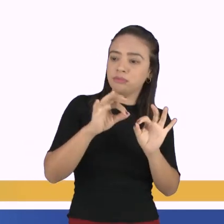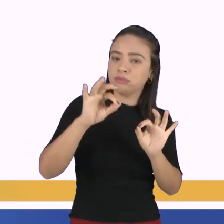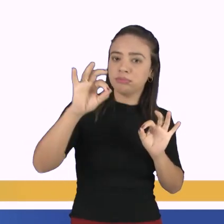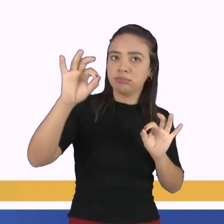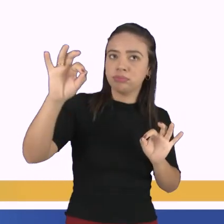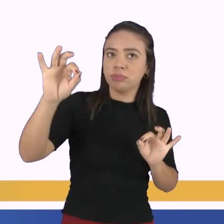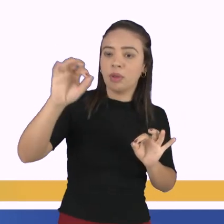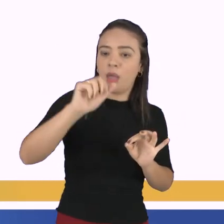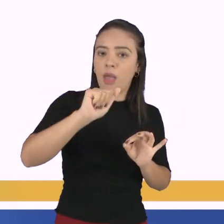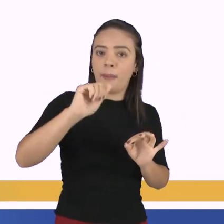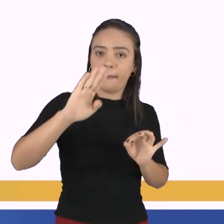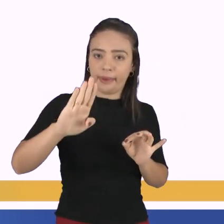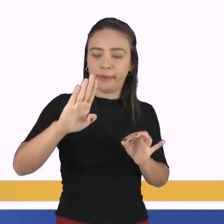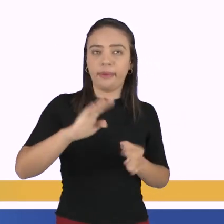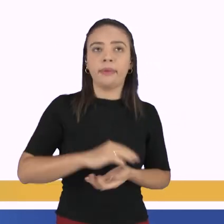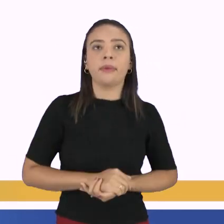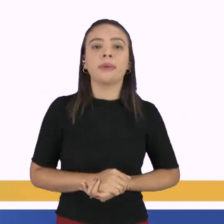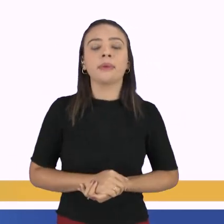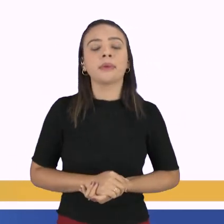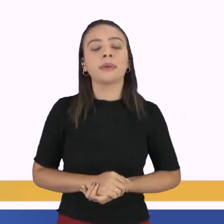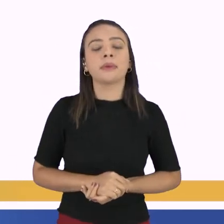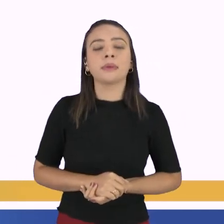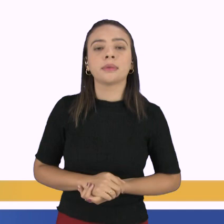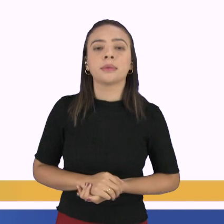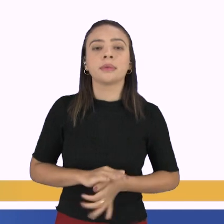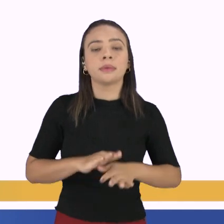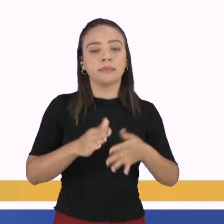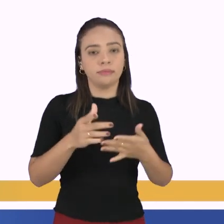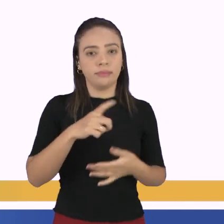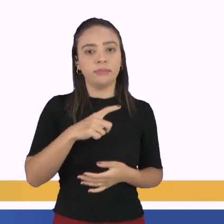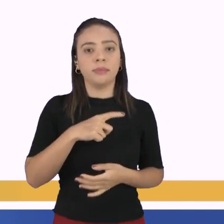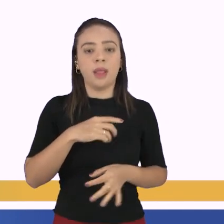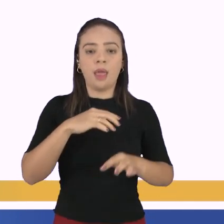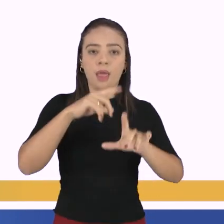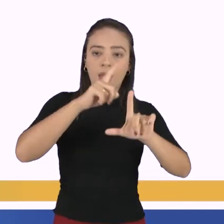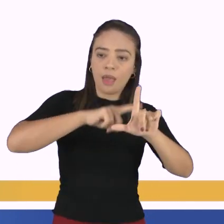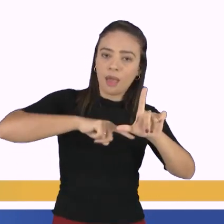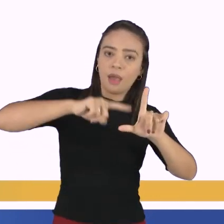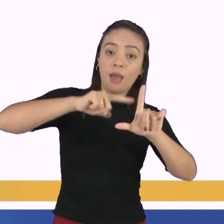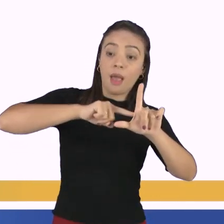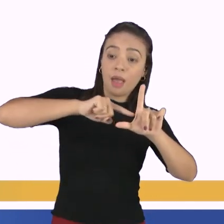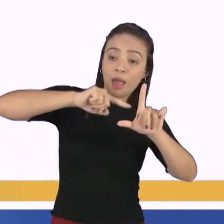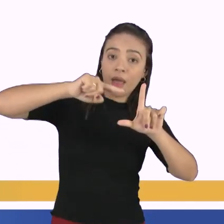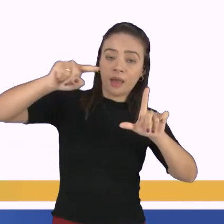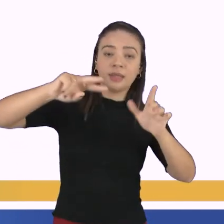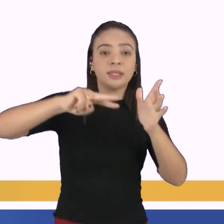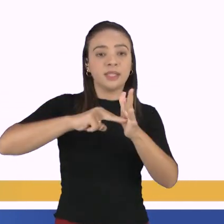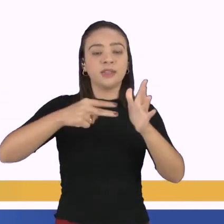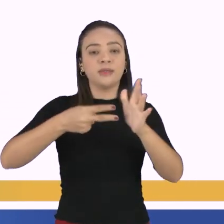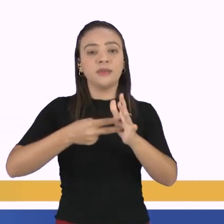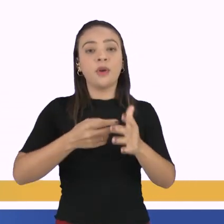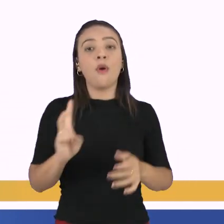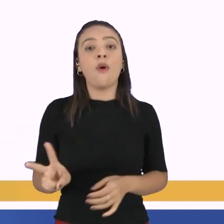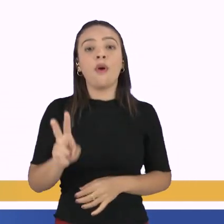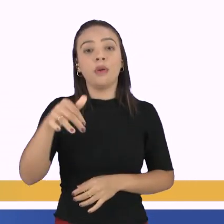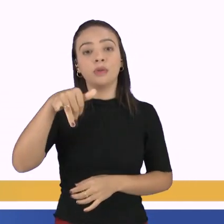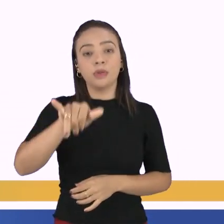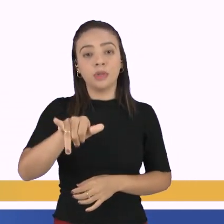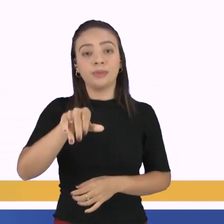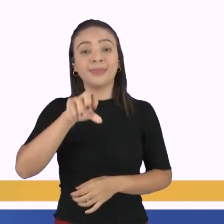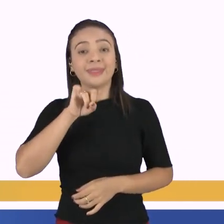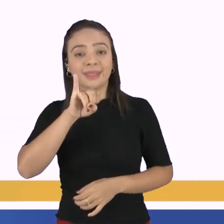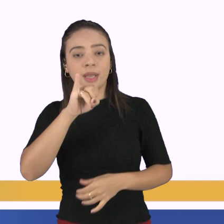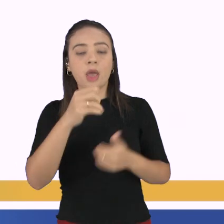segmento AB, certinho? Então, aí nós teríamos o gráfico da função que representa, né, o valor de y em termos de